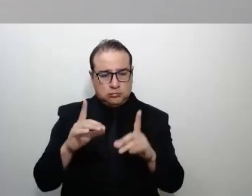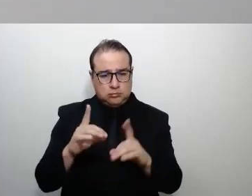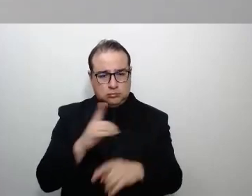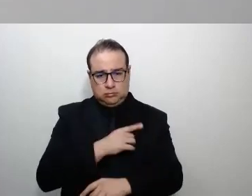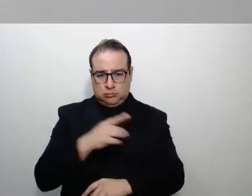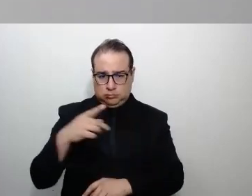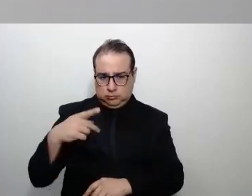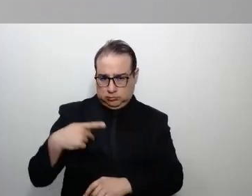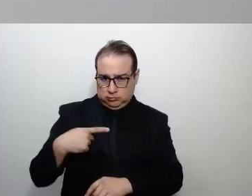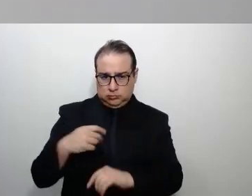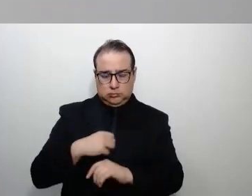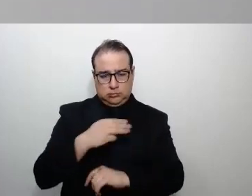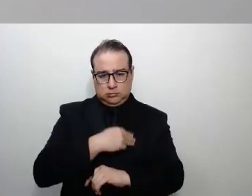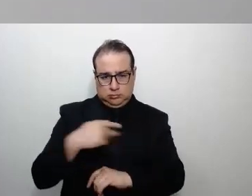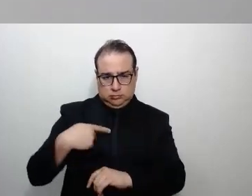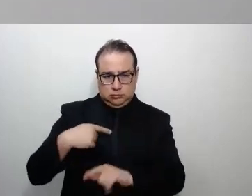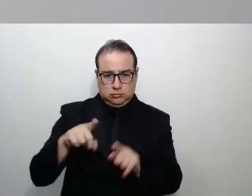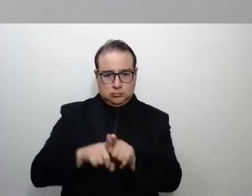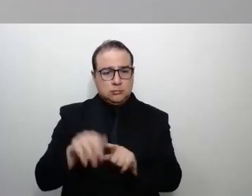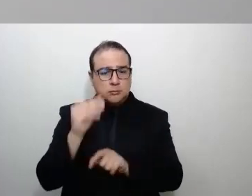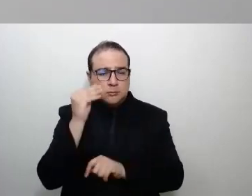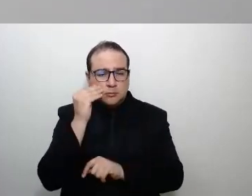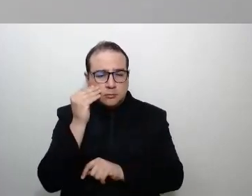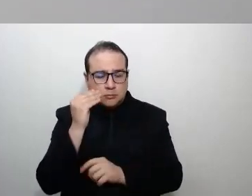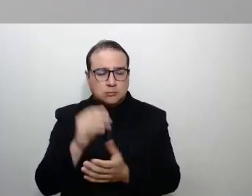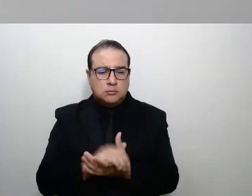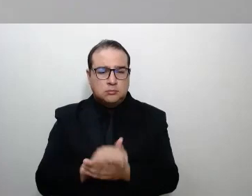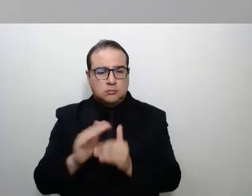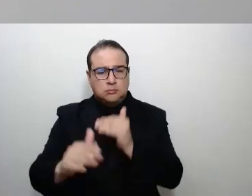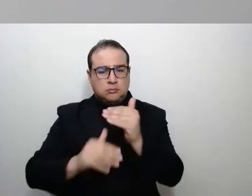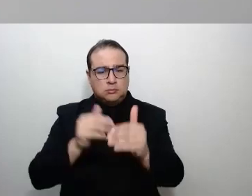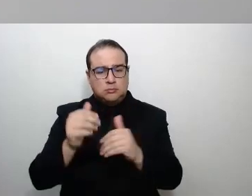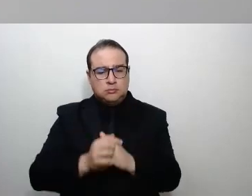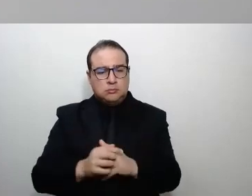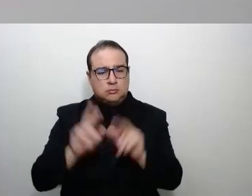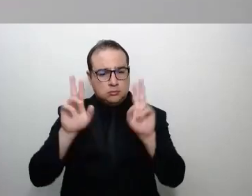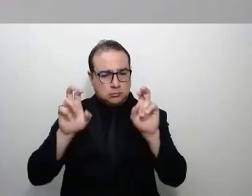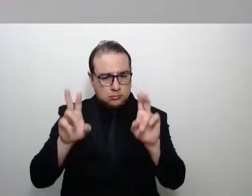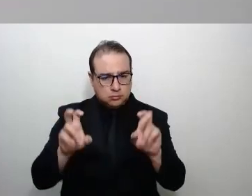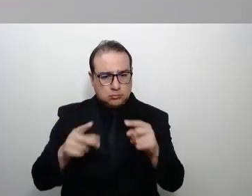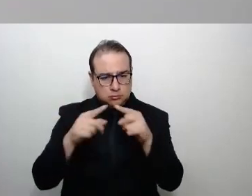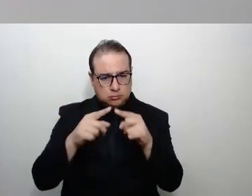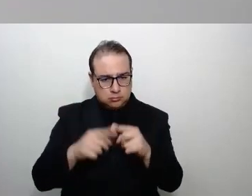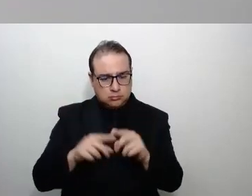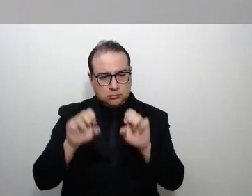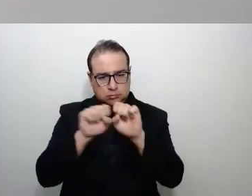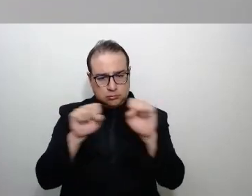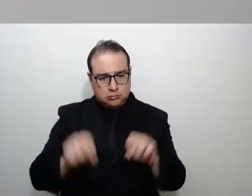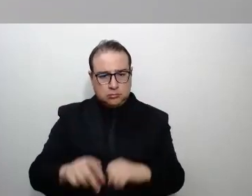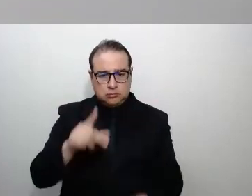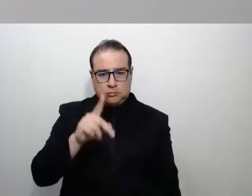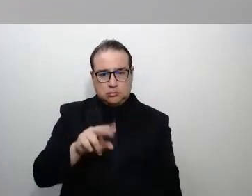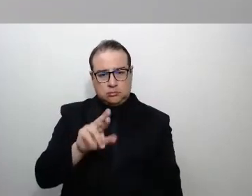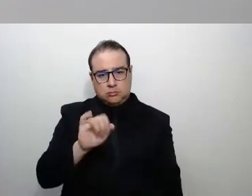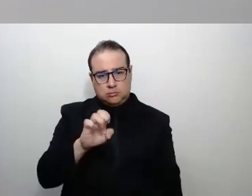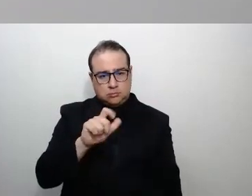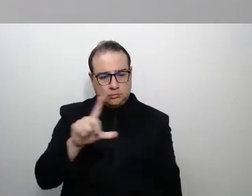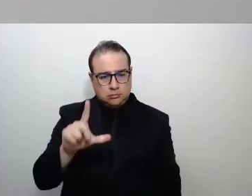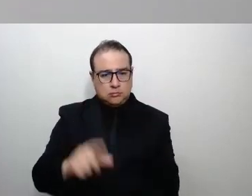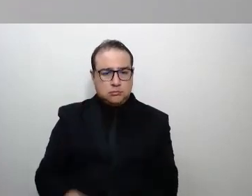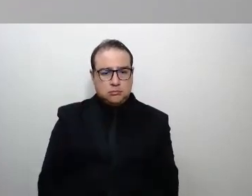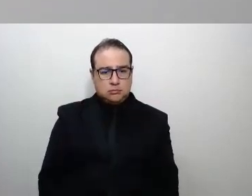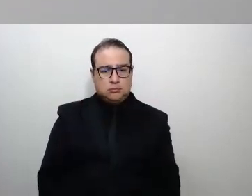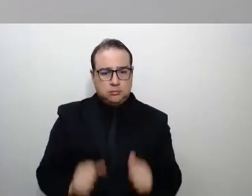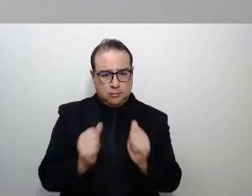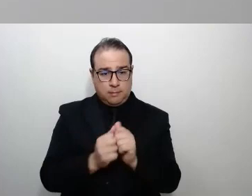público para tentarmos avançar nesses temas relacionados ao sistema prisional e ao